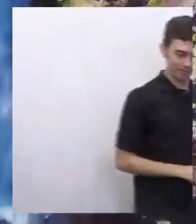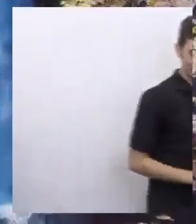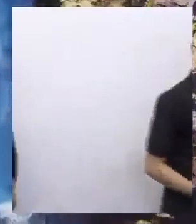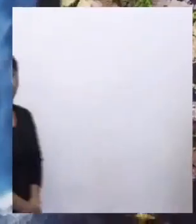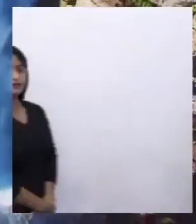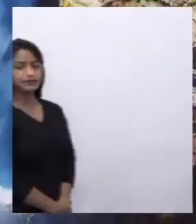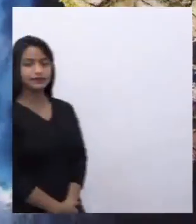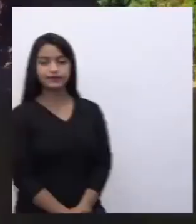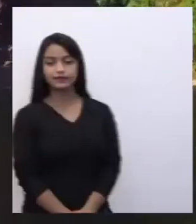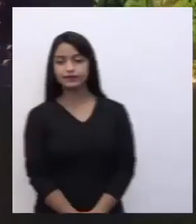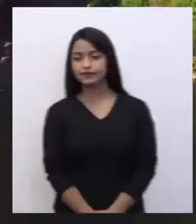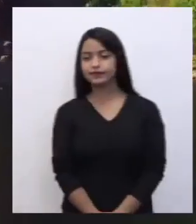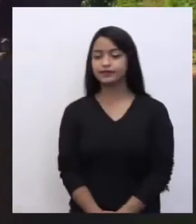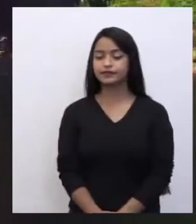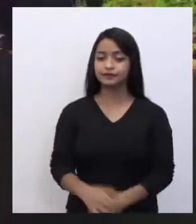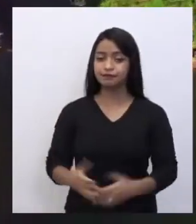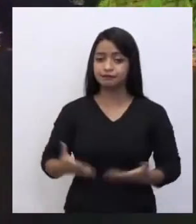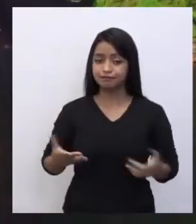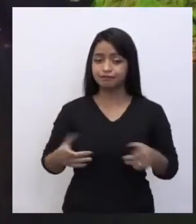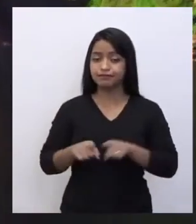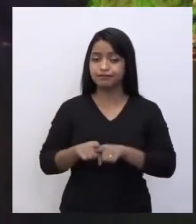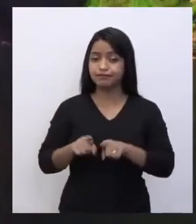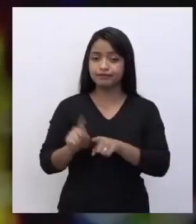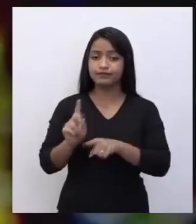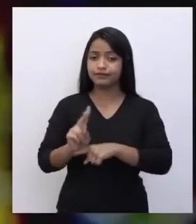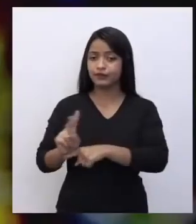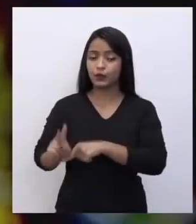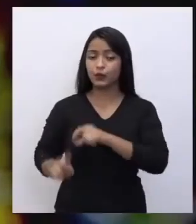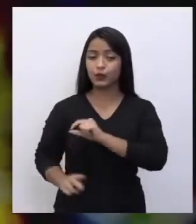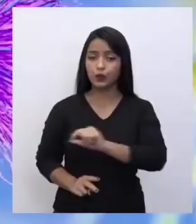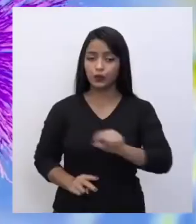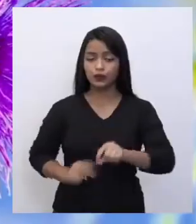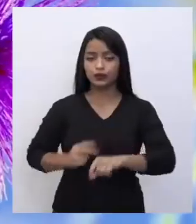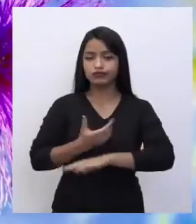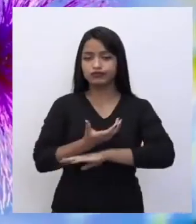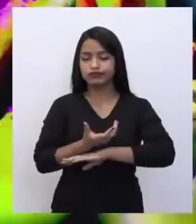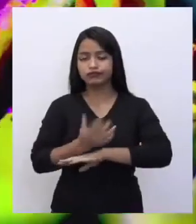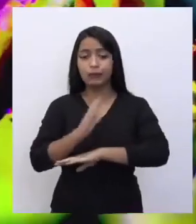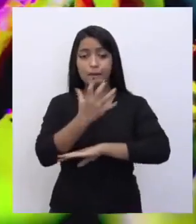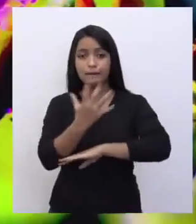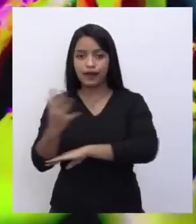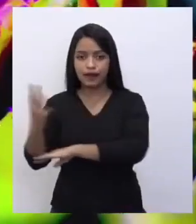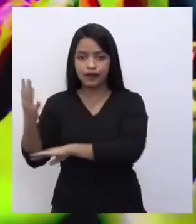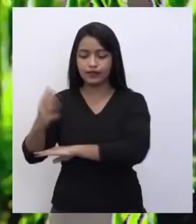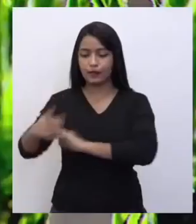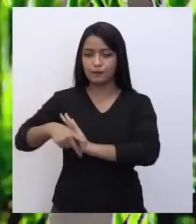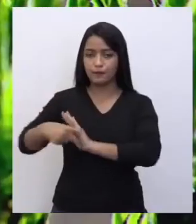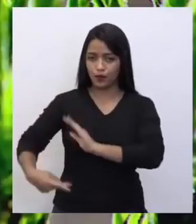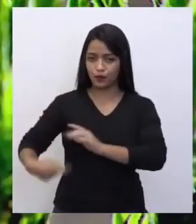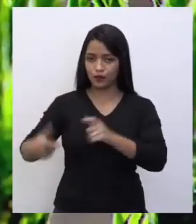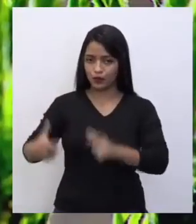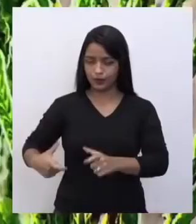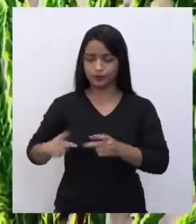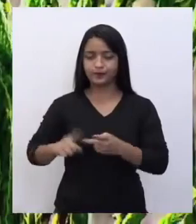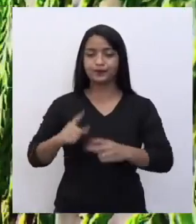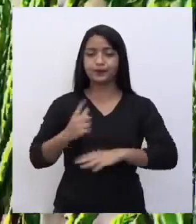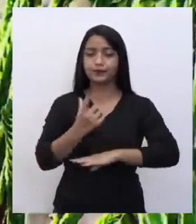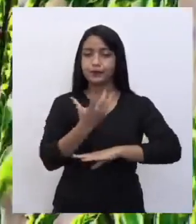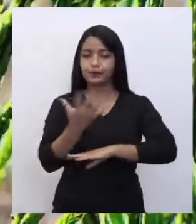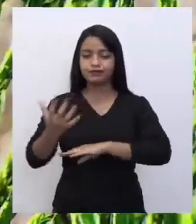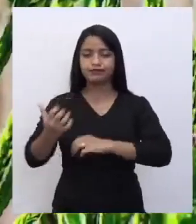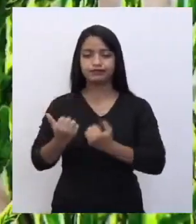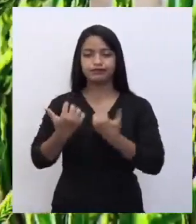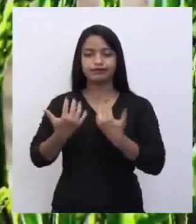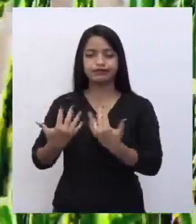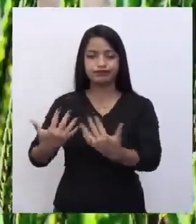Os novos limites conservam também plantas endêmicas, plantas raras. Certamente estão para